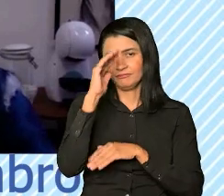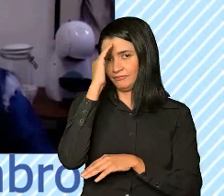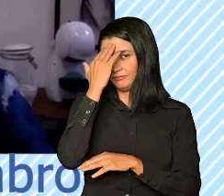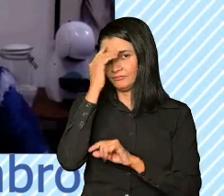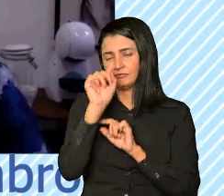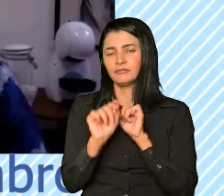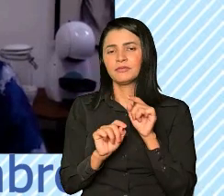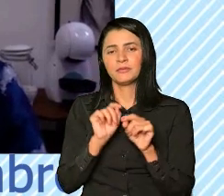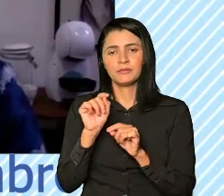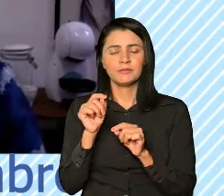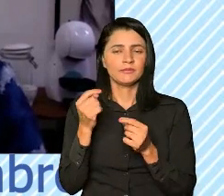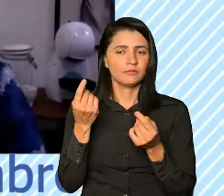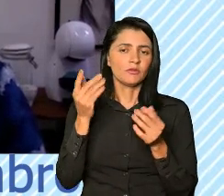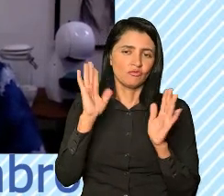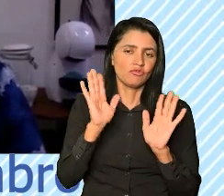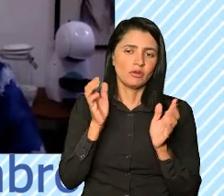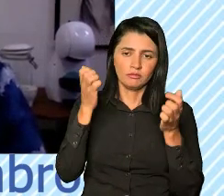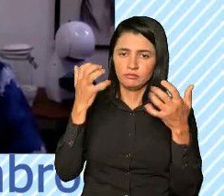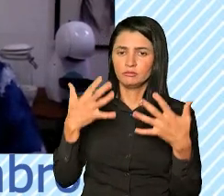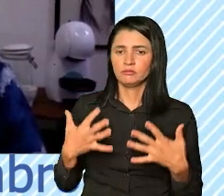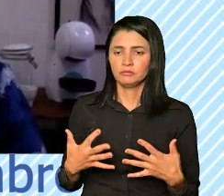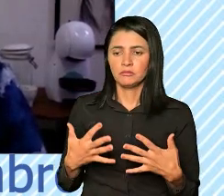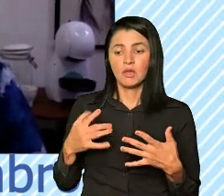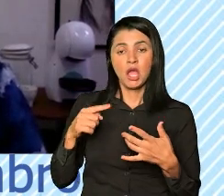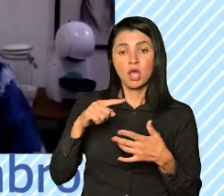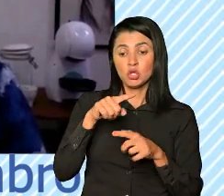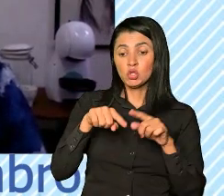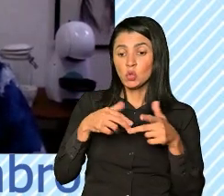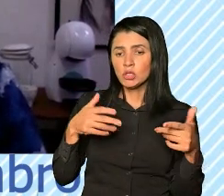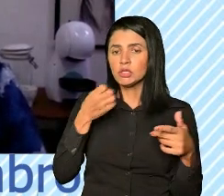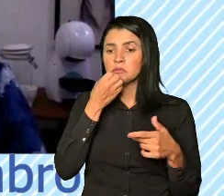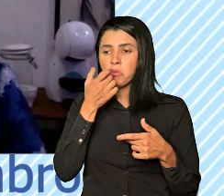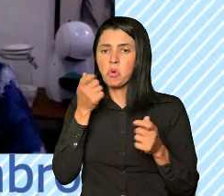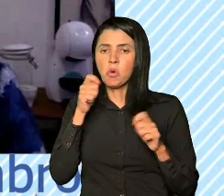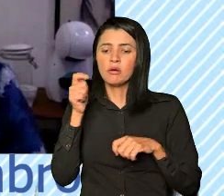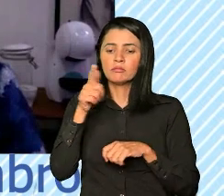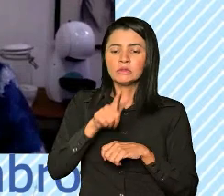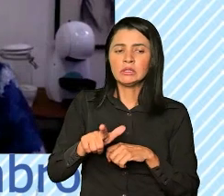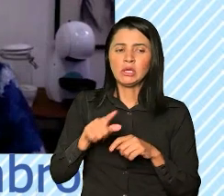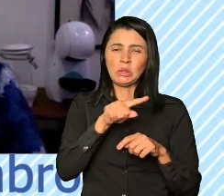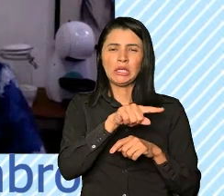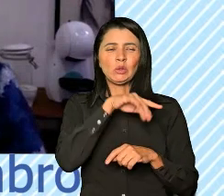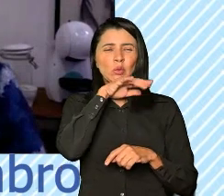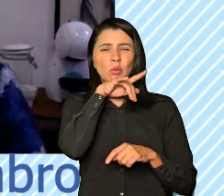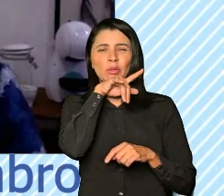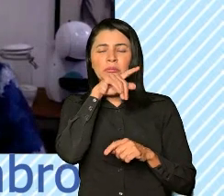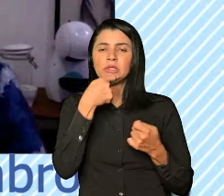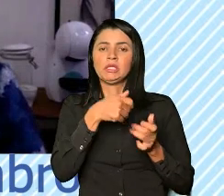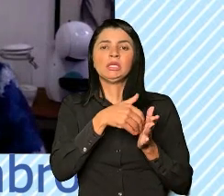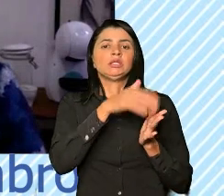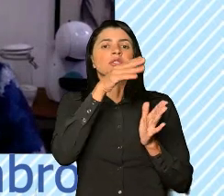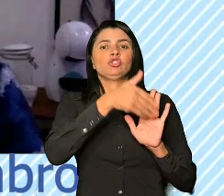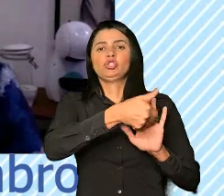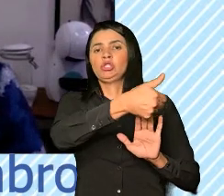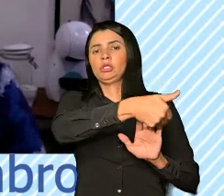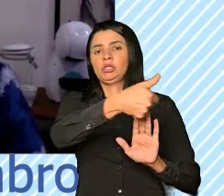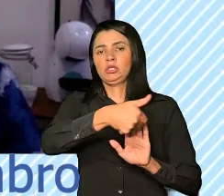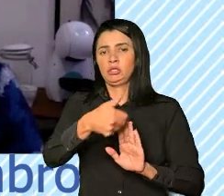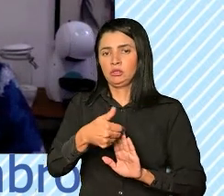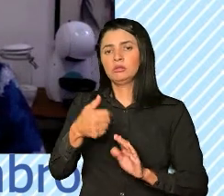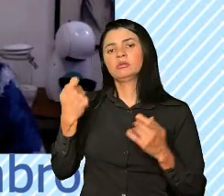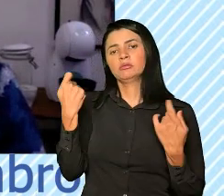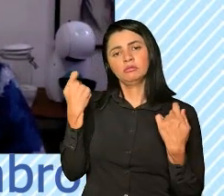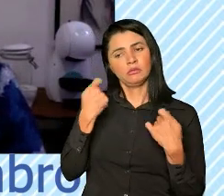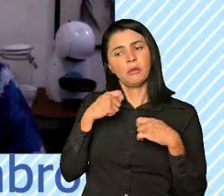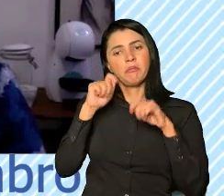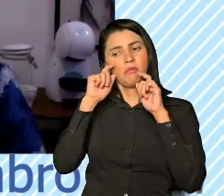entendermos, como eu já disse, o que foi bom e deve ser repetido, o que foi ruim e que deve ser expelido. Então, nós precisamos da memória como